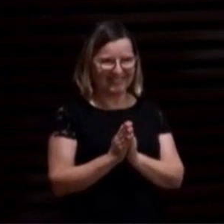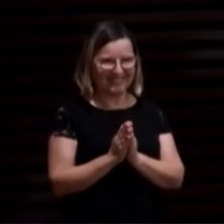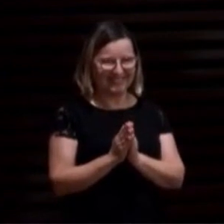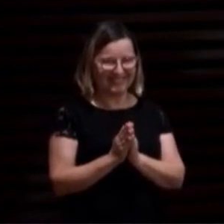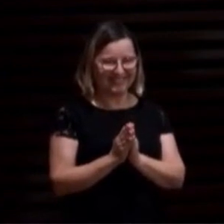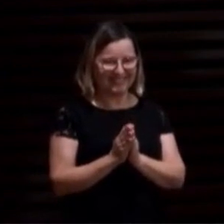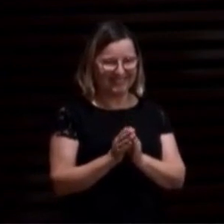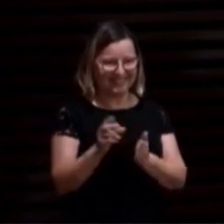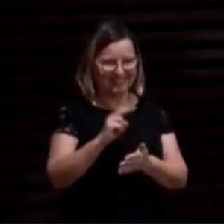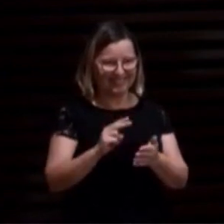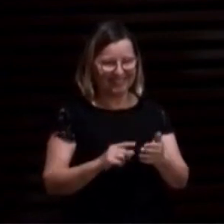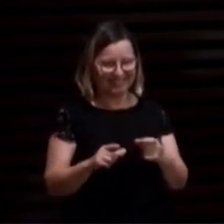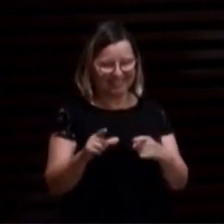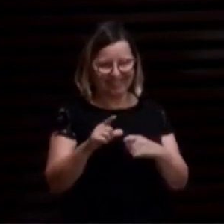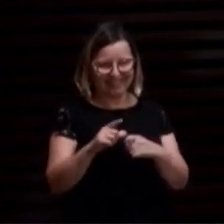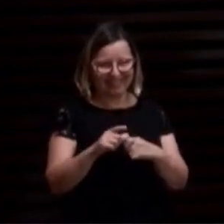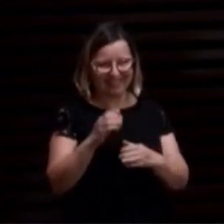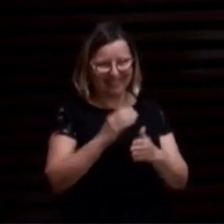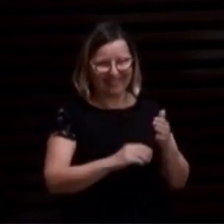Lucas 22, 45.